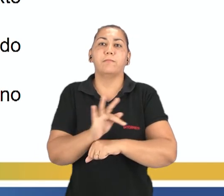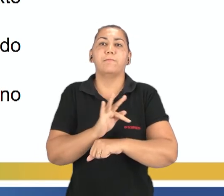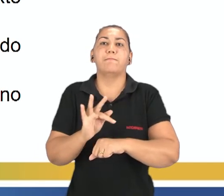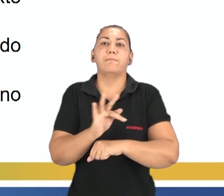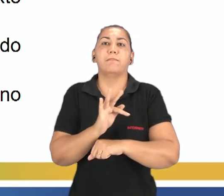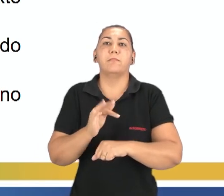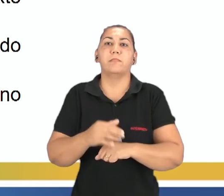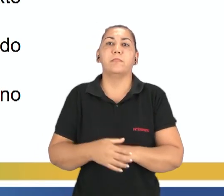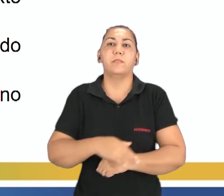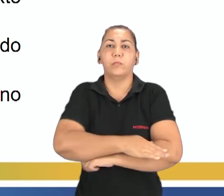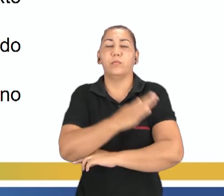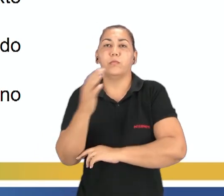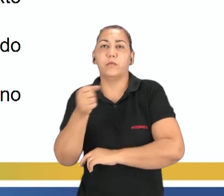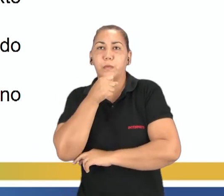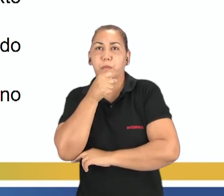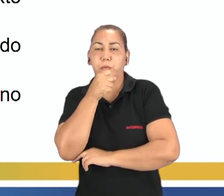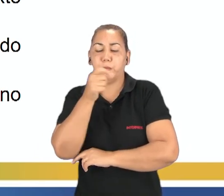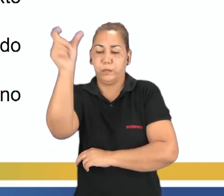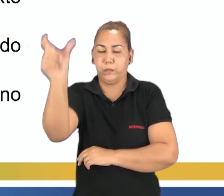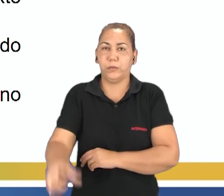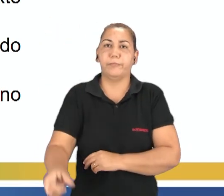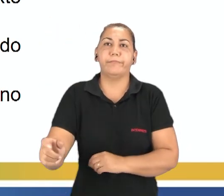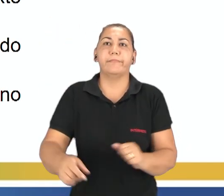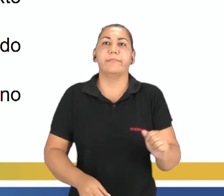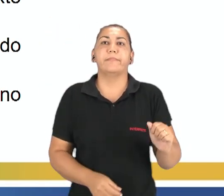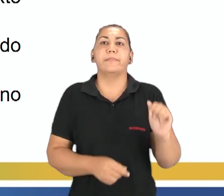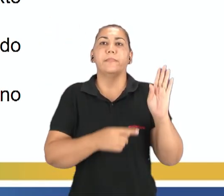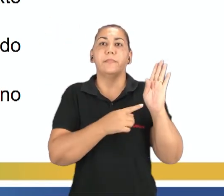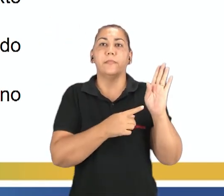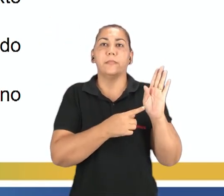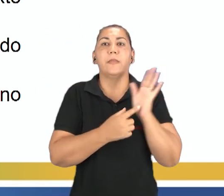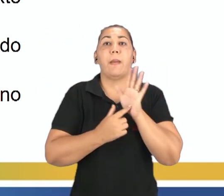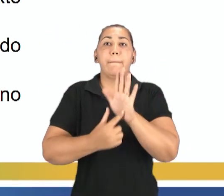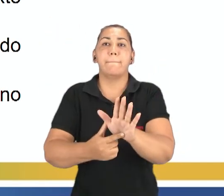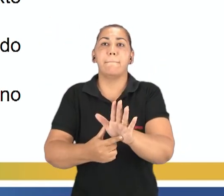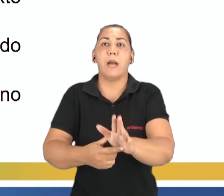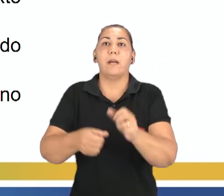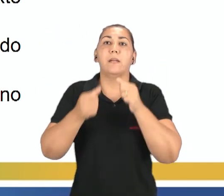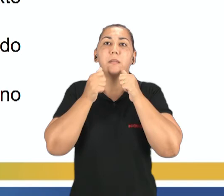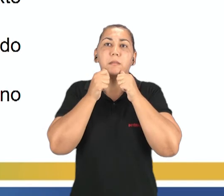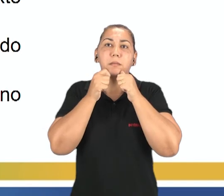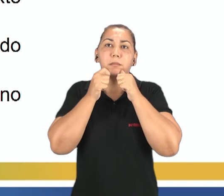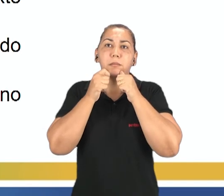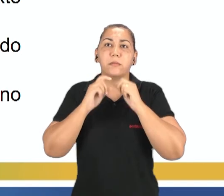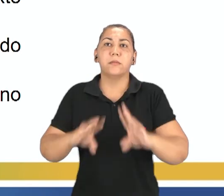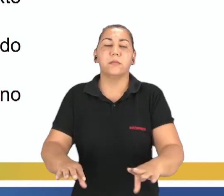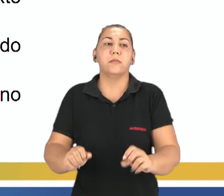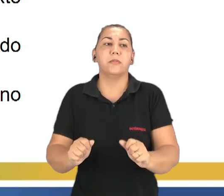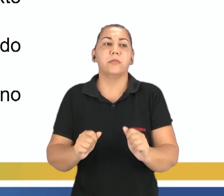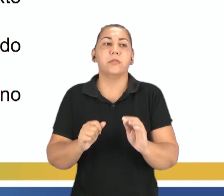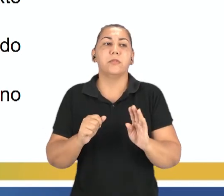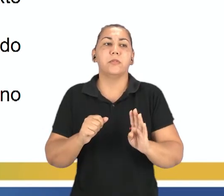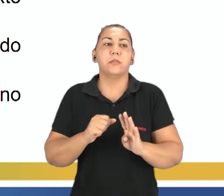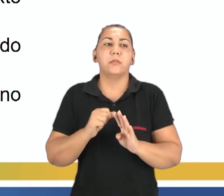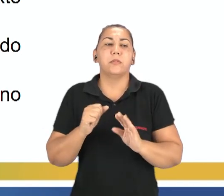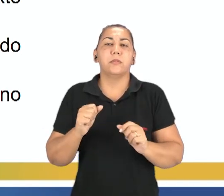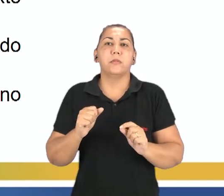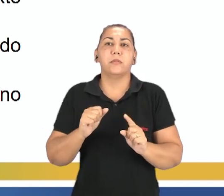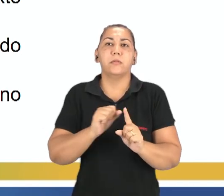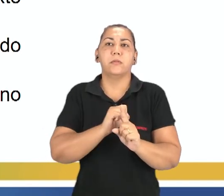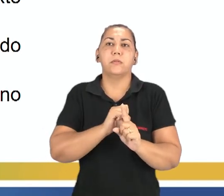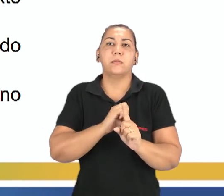entrevistada. Será? Apresenta, letra B, apresenta uma linguagem informal com uso de gírias, refere-se ao tipo